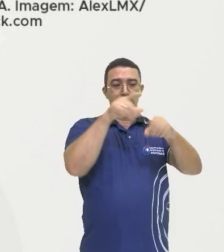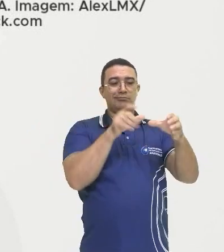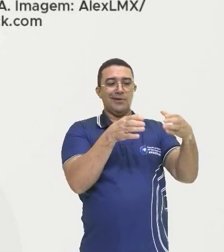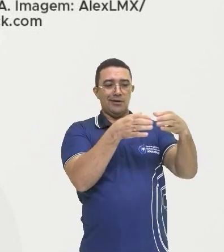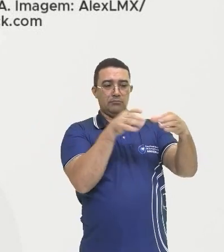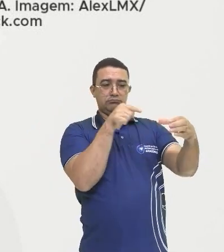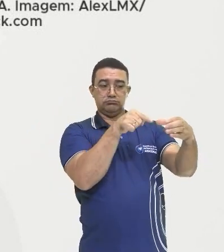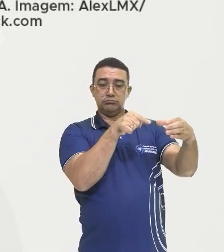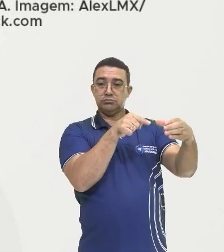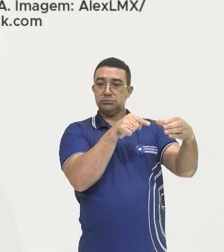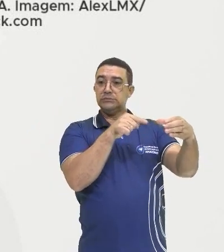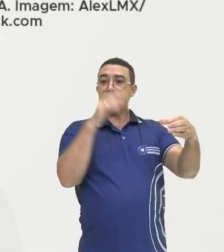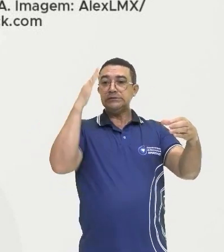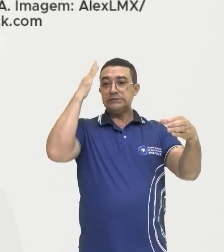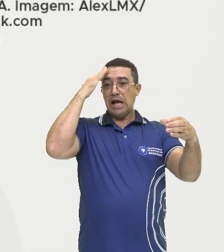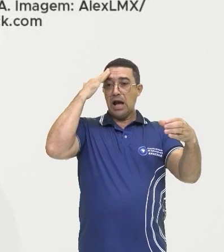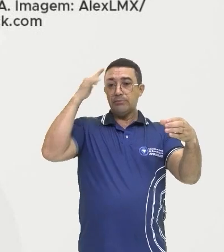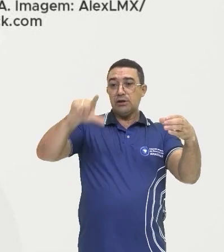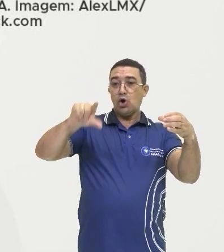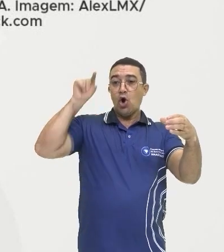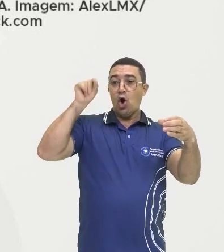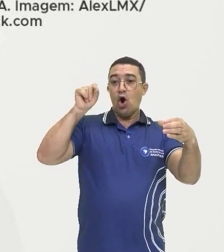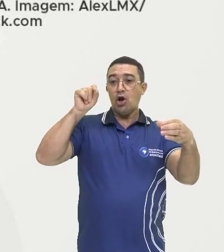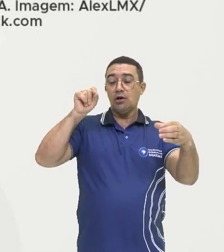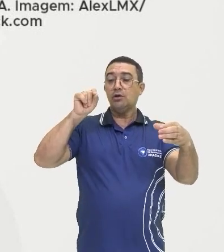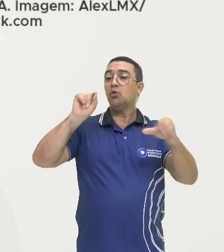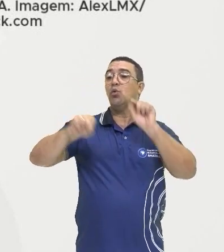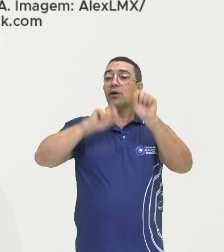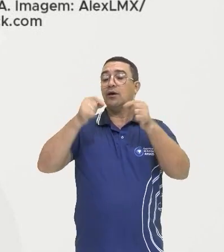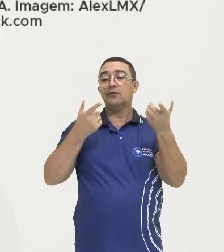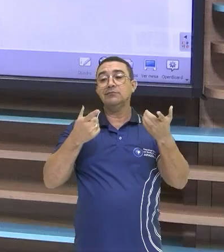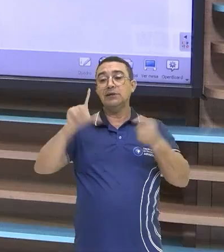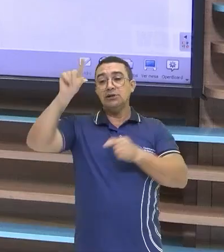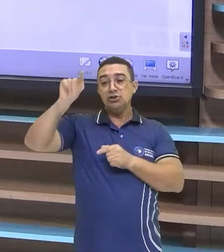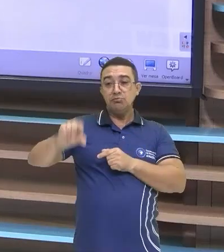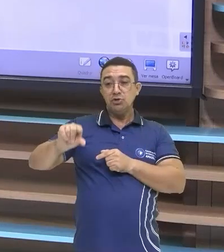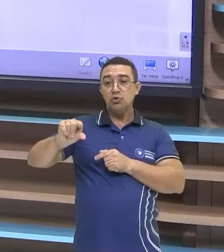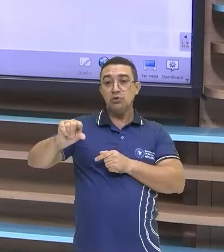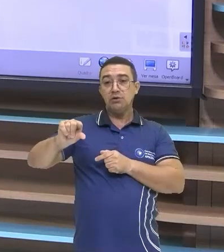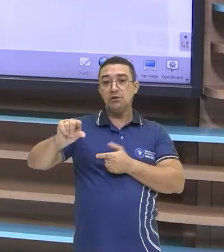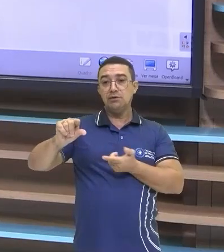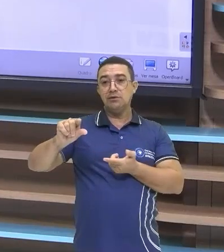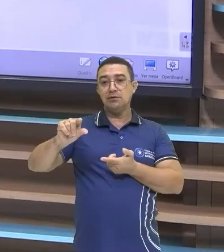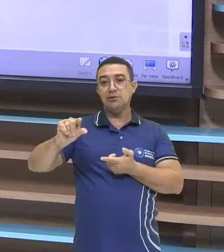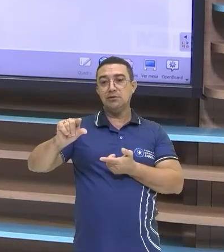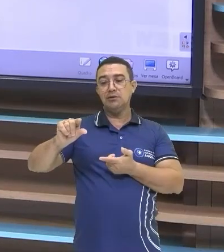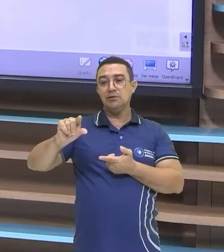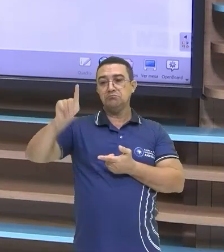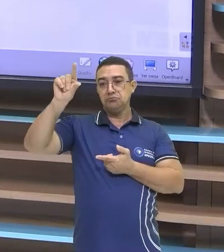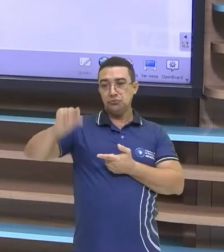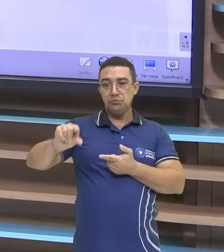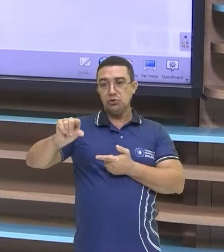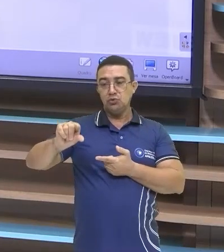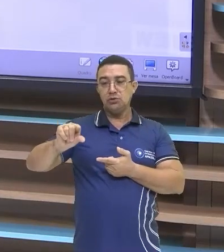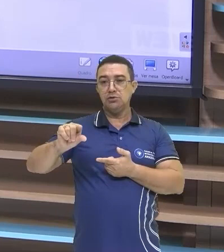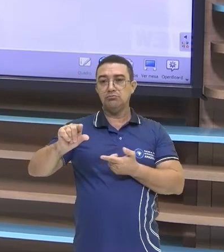decidem o quê, professor? Eles decidem diminuir, tá certo? Pode ser reduzir, tudo bem?